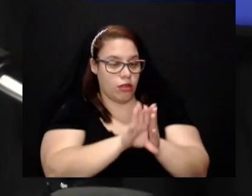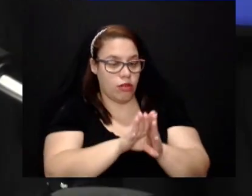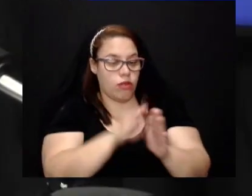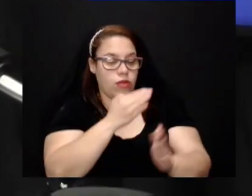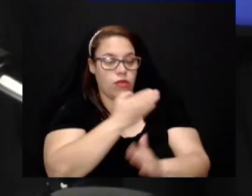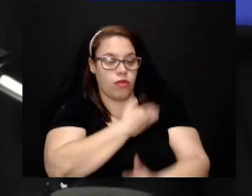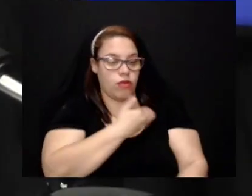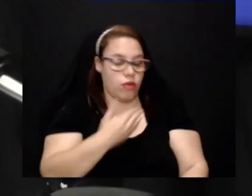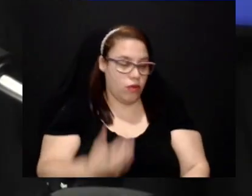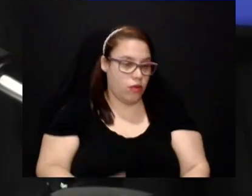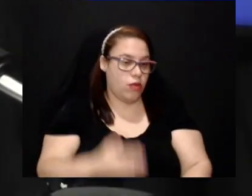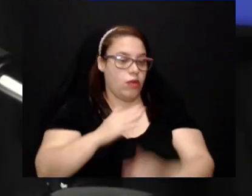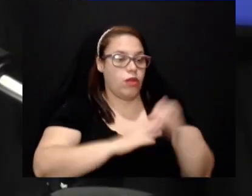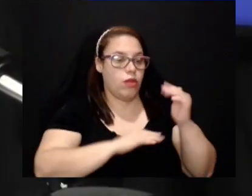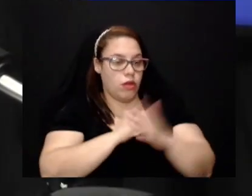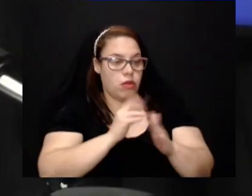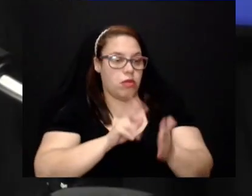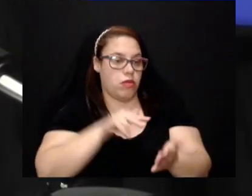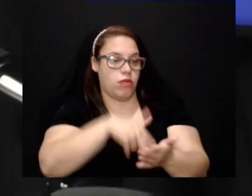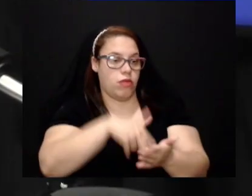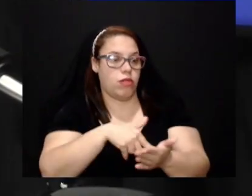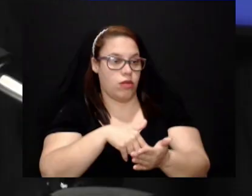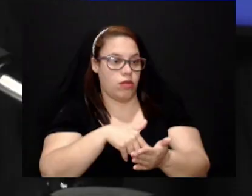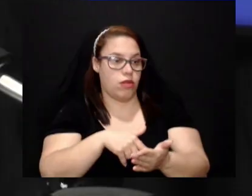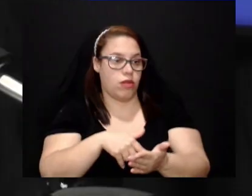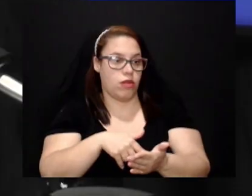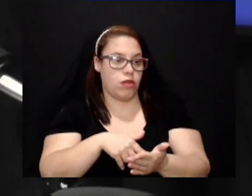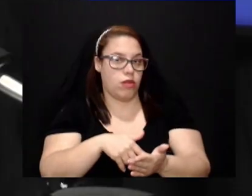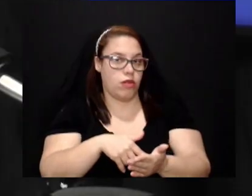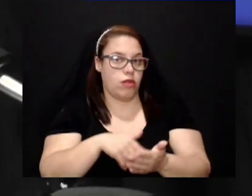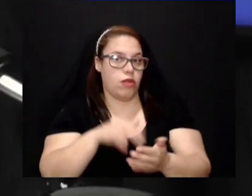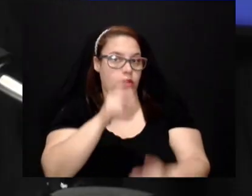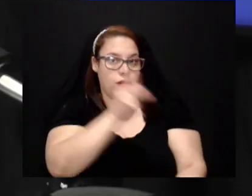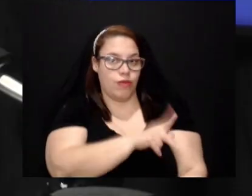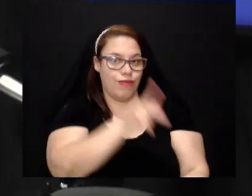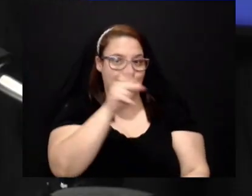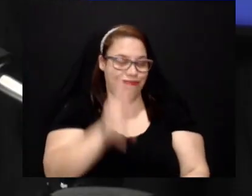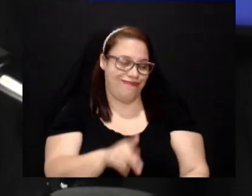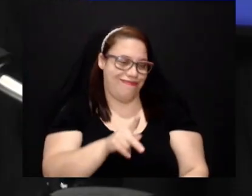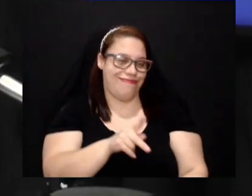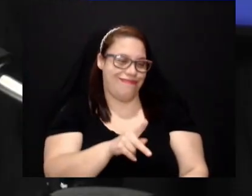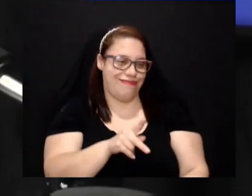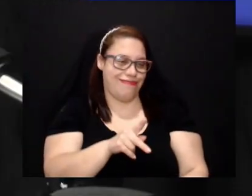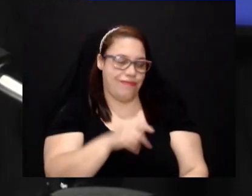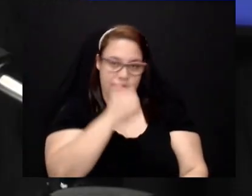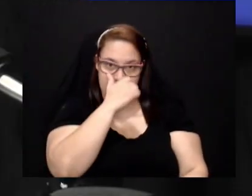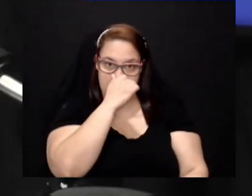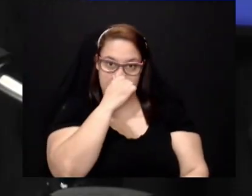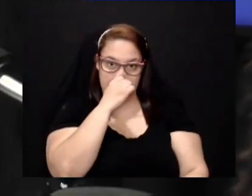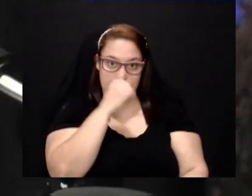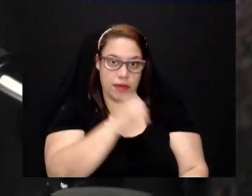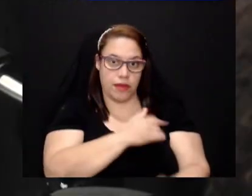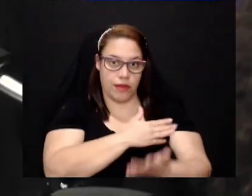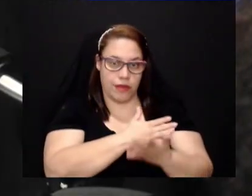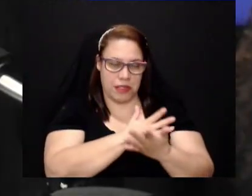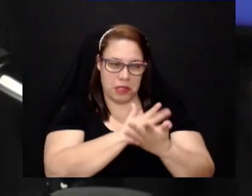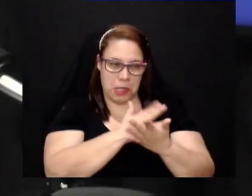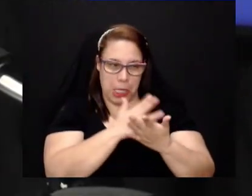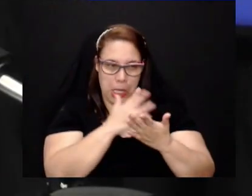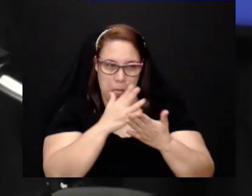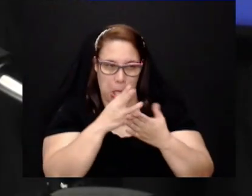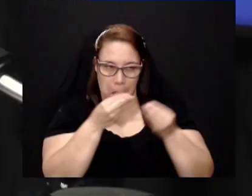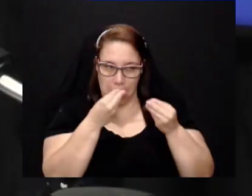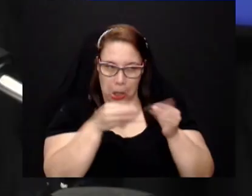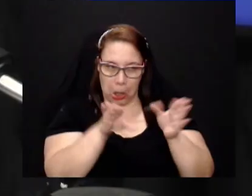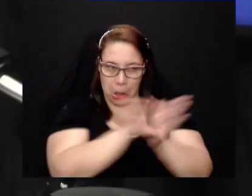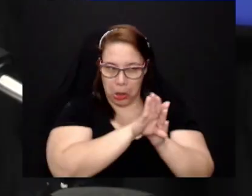se constitui como uma professora, né, inicialmente. Porque hoje você é muitas coisas. Né? Como é que você chega, conta